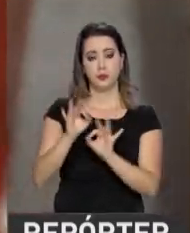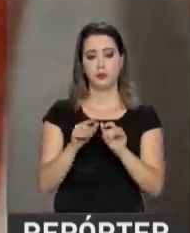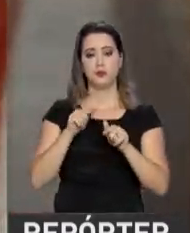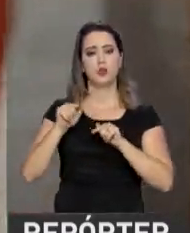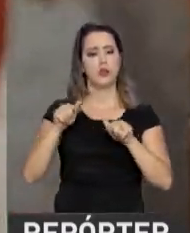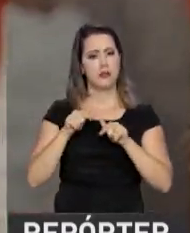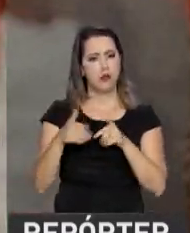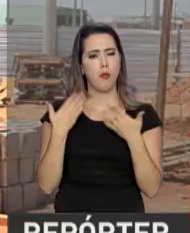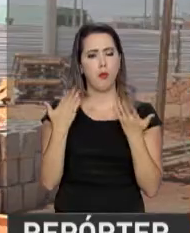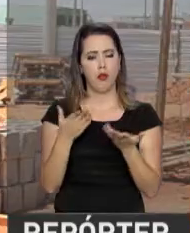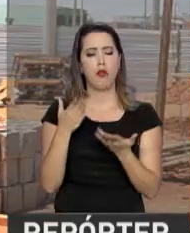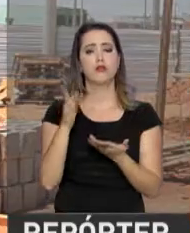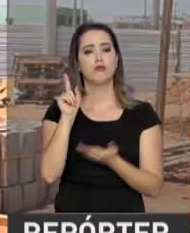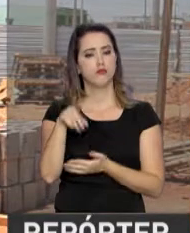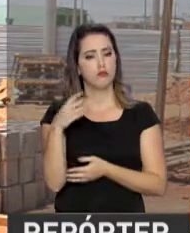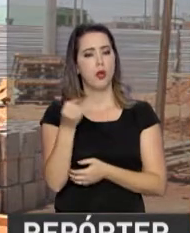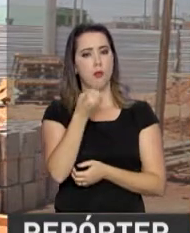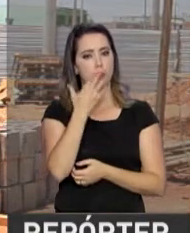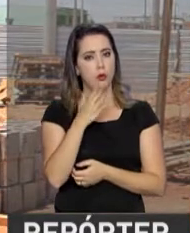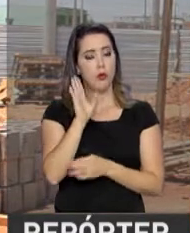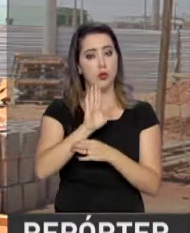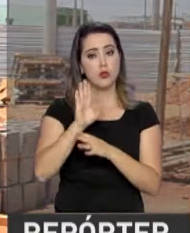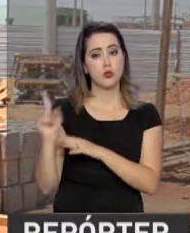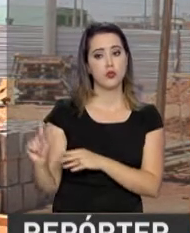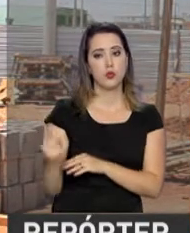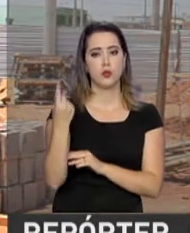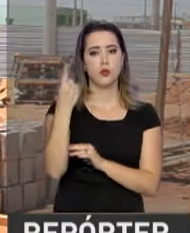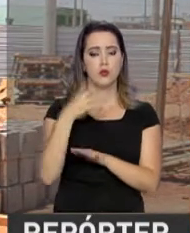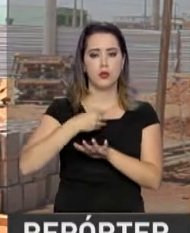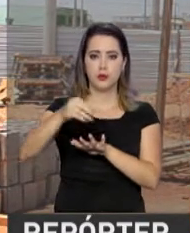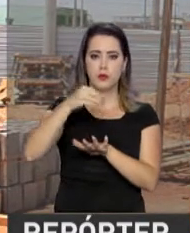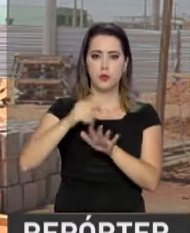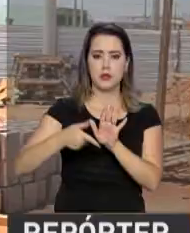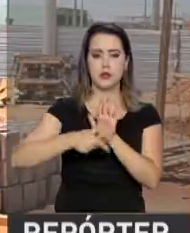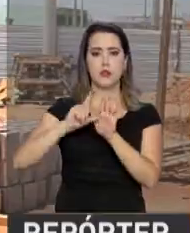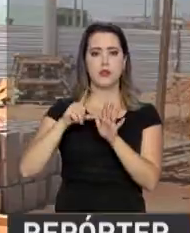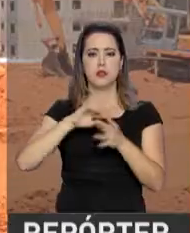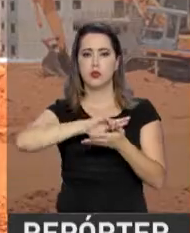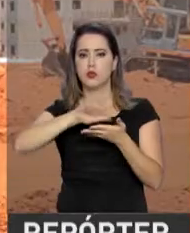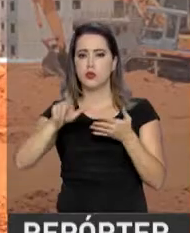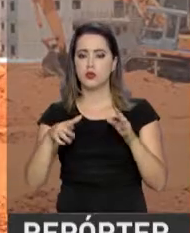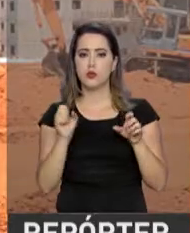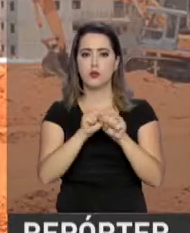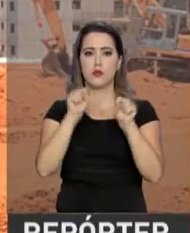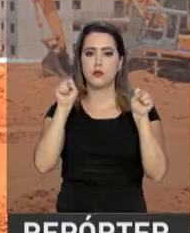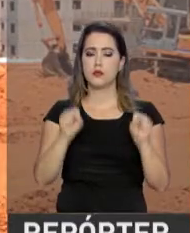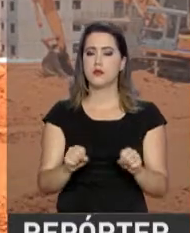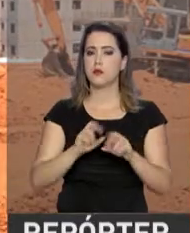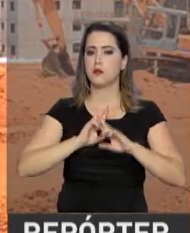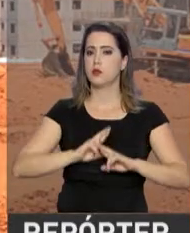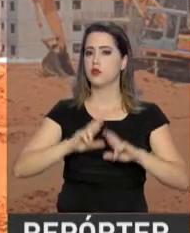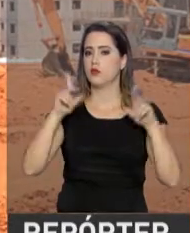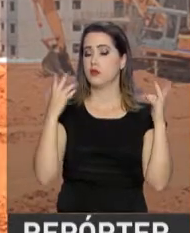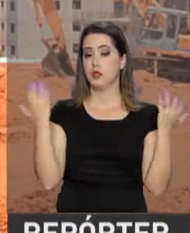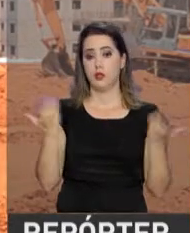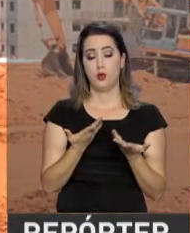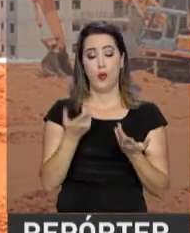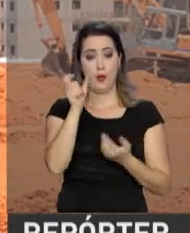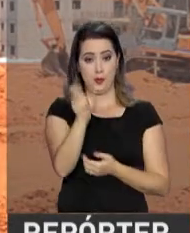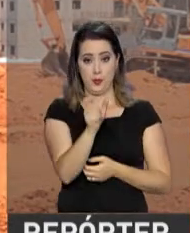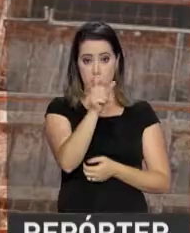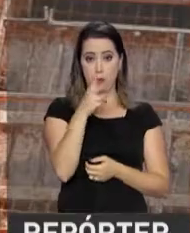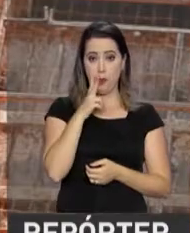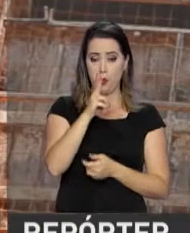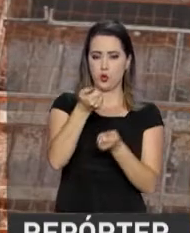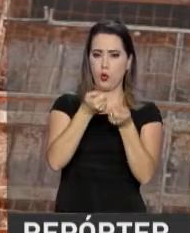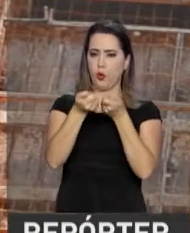ferramenta ajuda o governo a ter um acesso unificado às informações que antes estavam em vários sistemas. E para o cidadão, uma forma mais